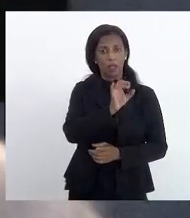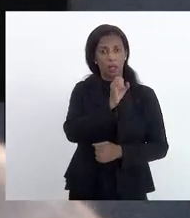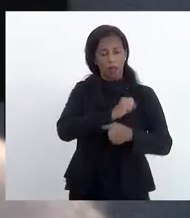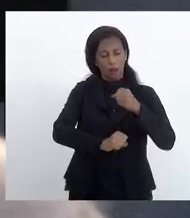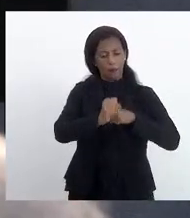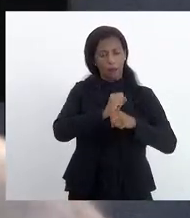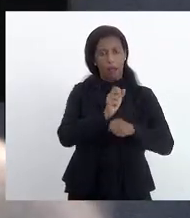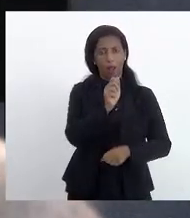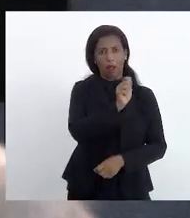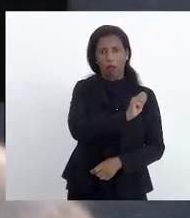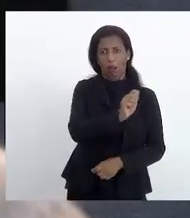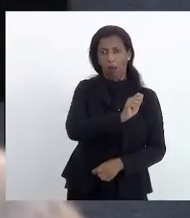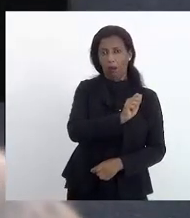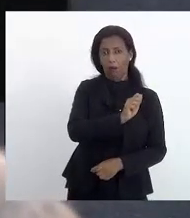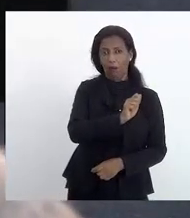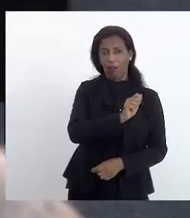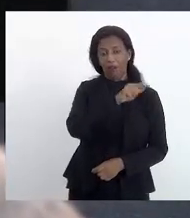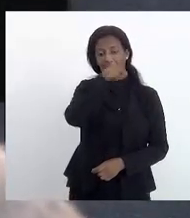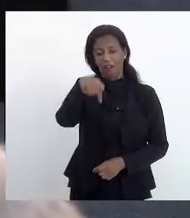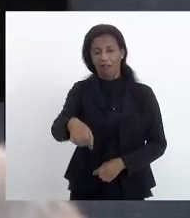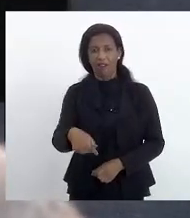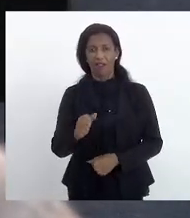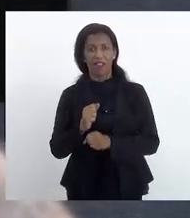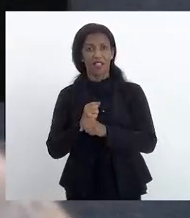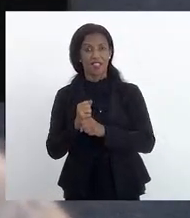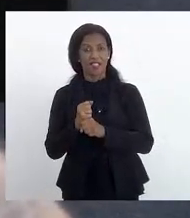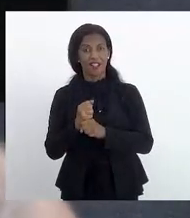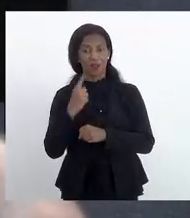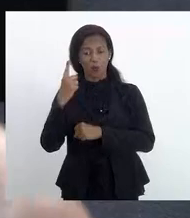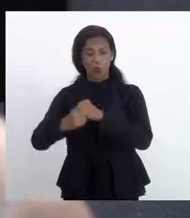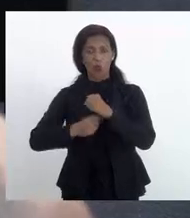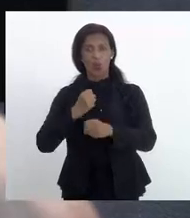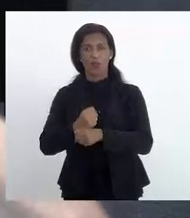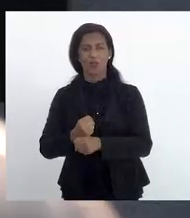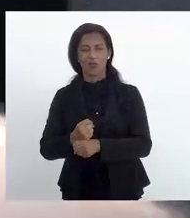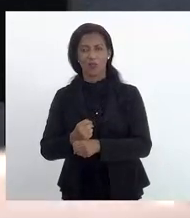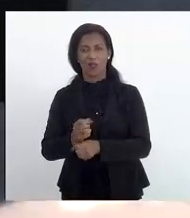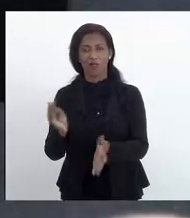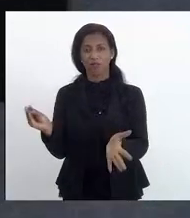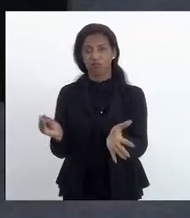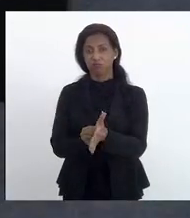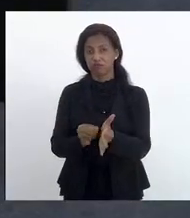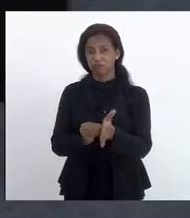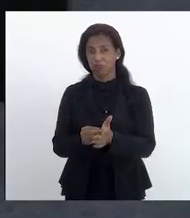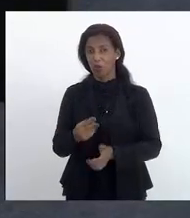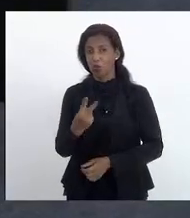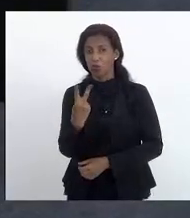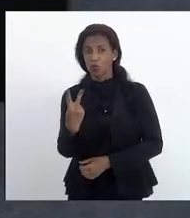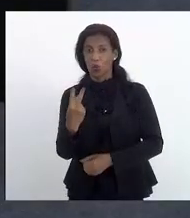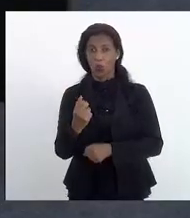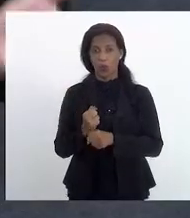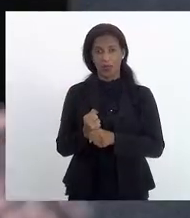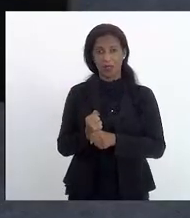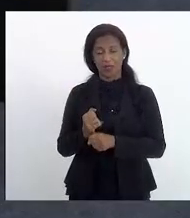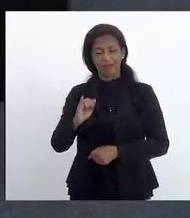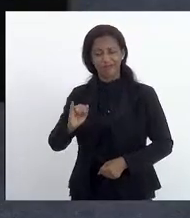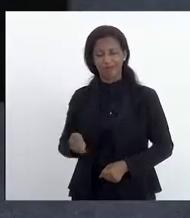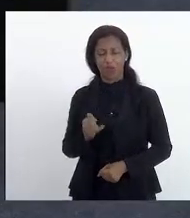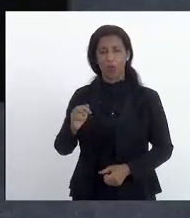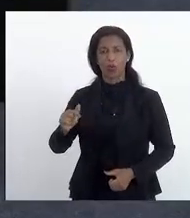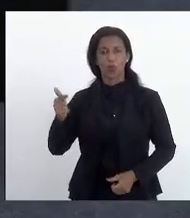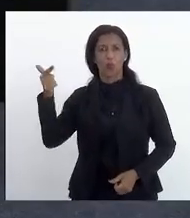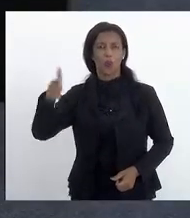ano passado, e em agosto desse ano tem um ano. Faltam 2 anos para ter a perspectiva do próximo